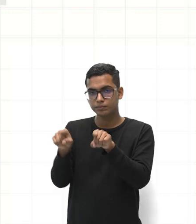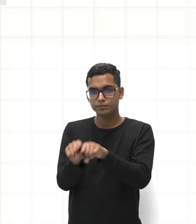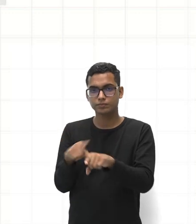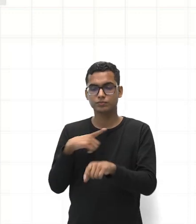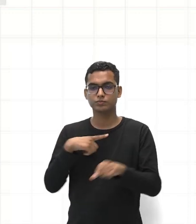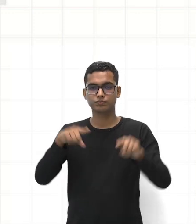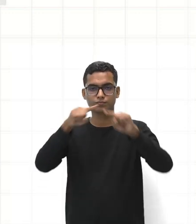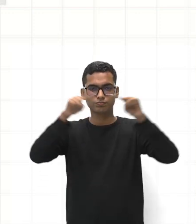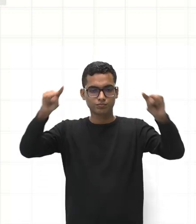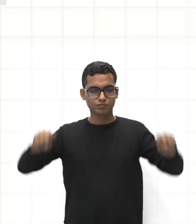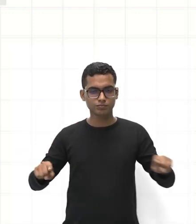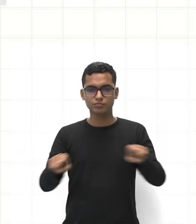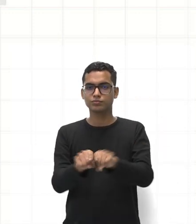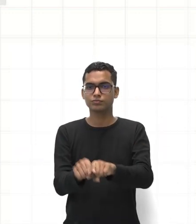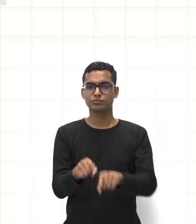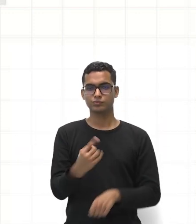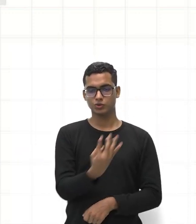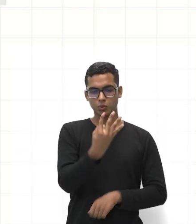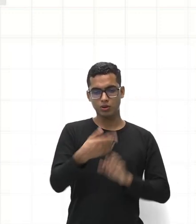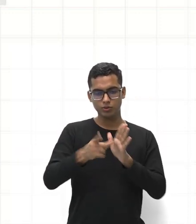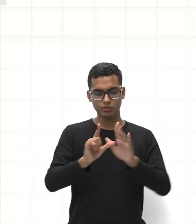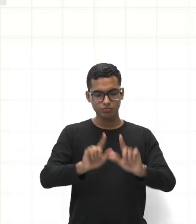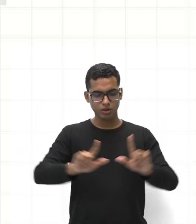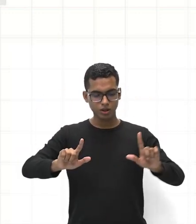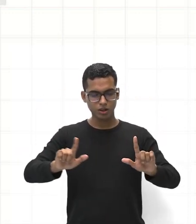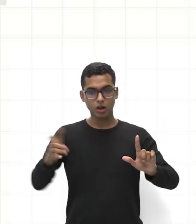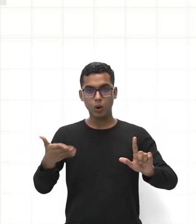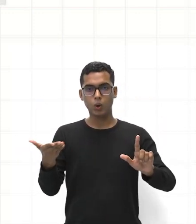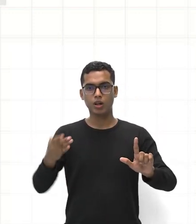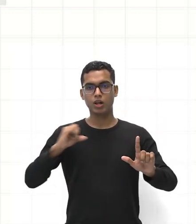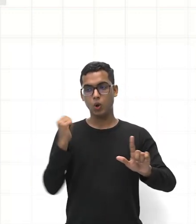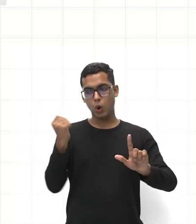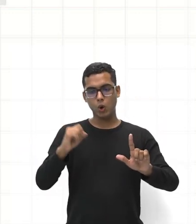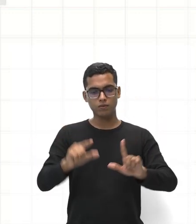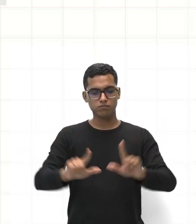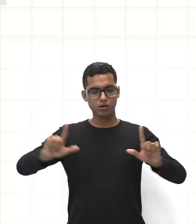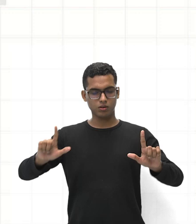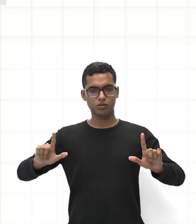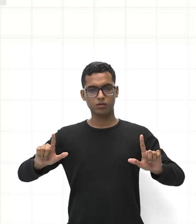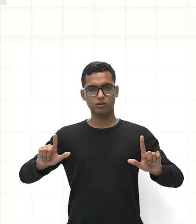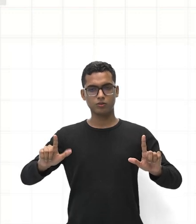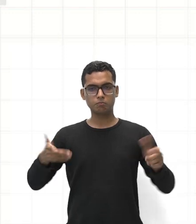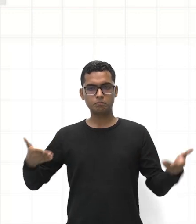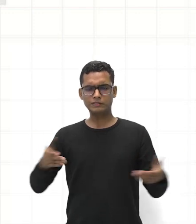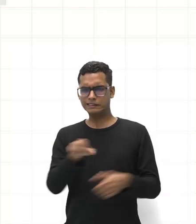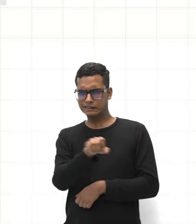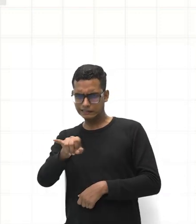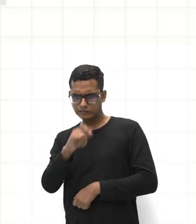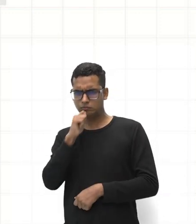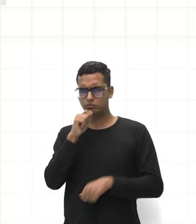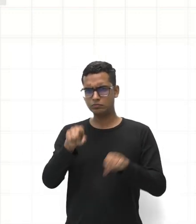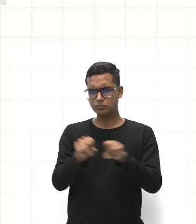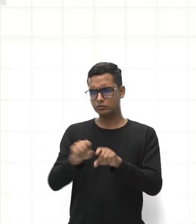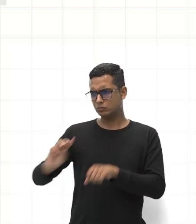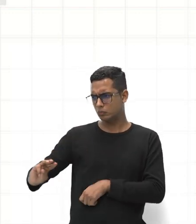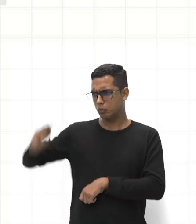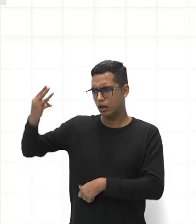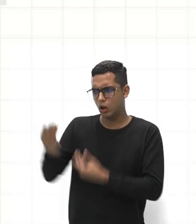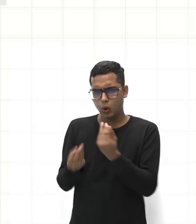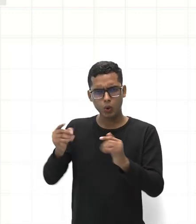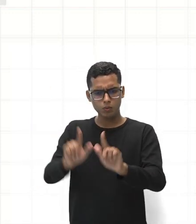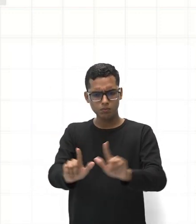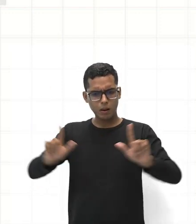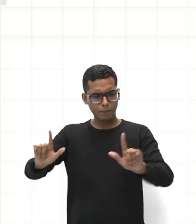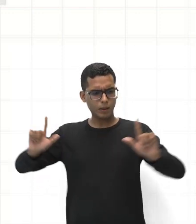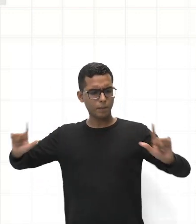perímetro também dobrou de valor, certo? E se triplicar? Se triplicar, eu estou pensando aqui, ó. Daqui para cá, ó.